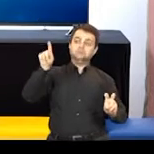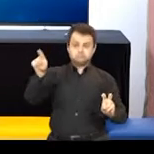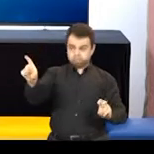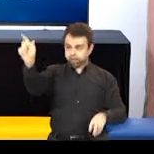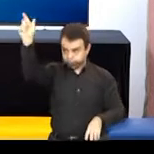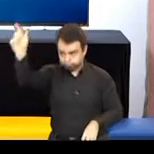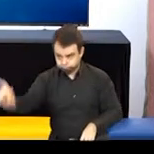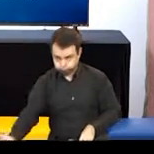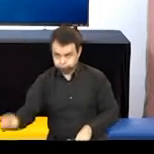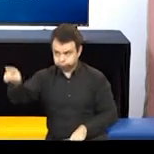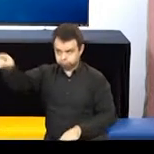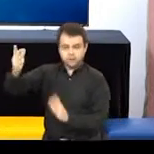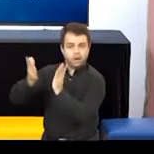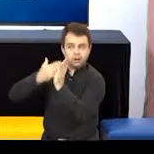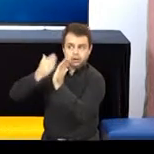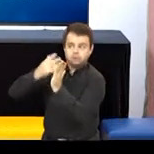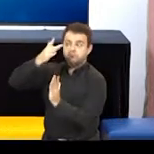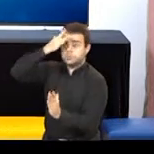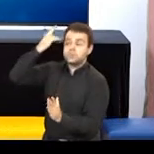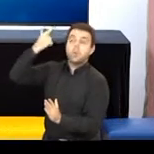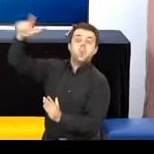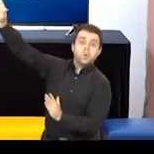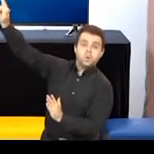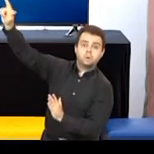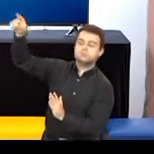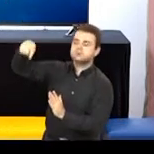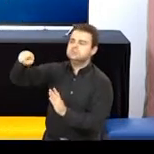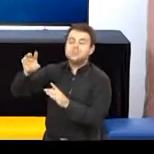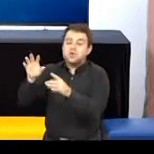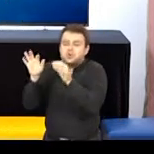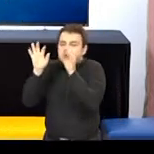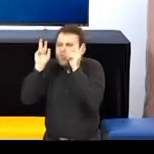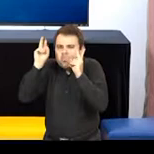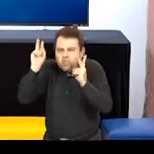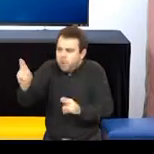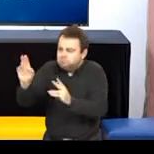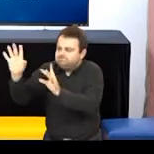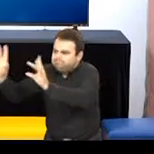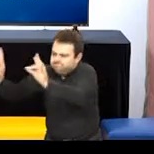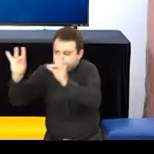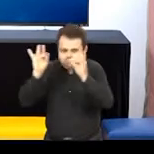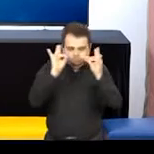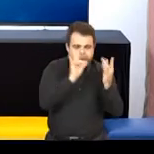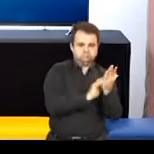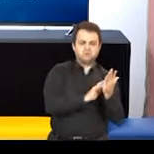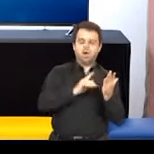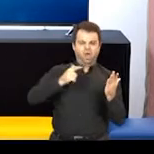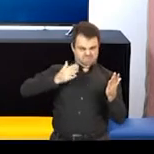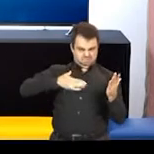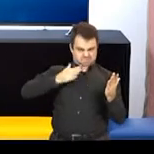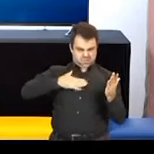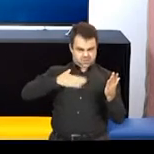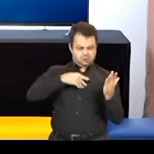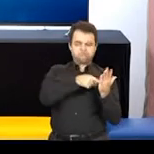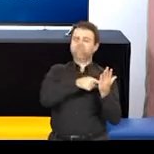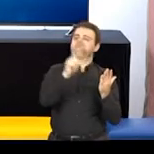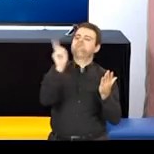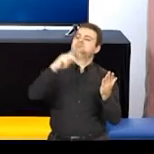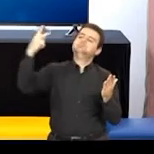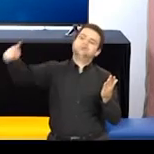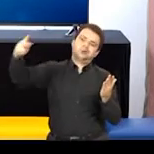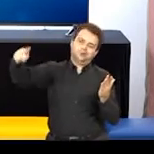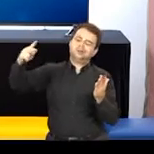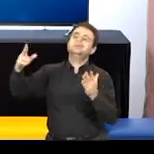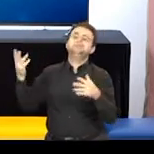trecho diretamente de outro lugar. Sendo assim, essas palavras não são suas. E isso vale também quando você vai citar